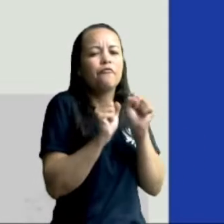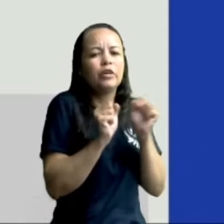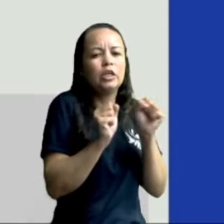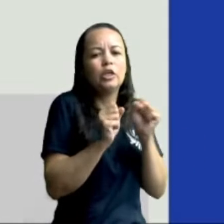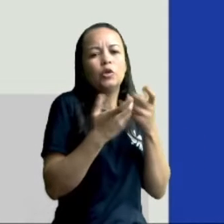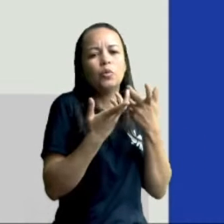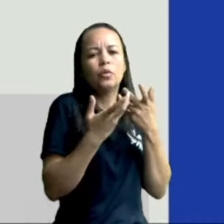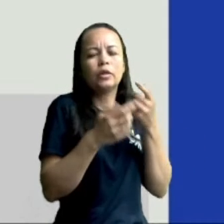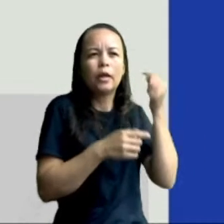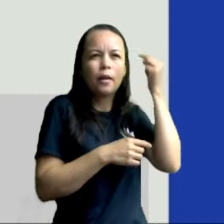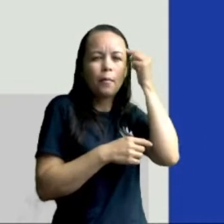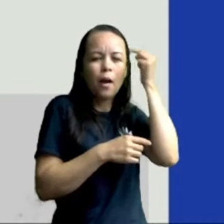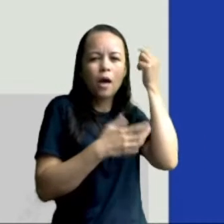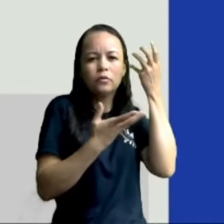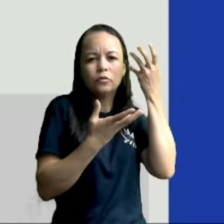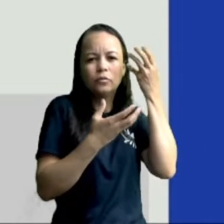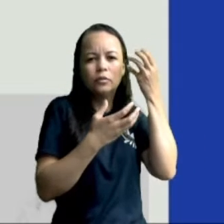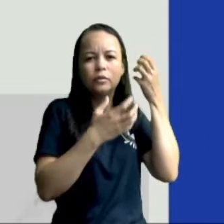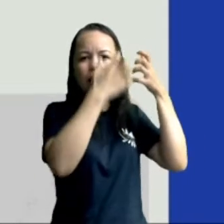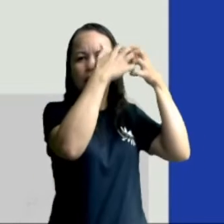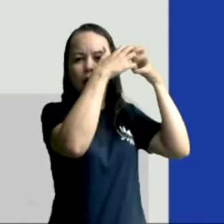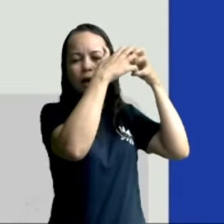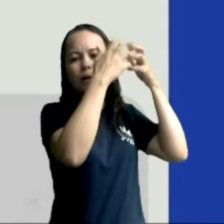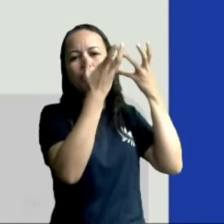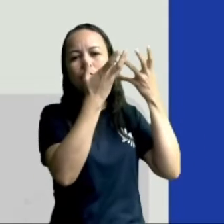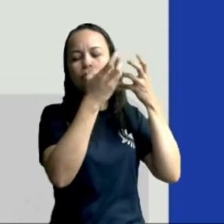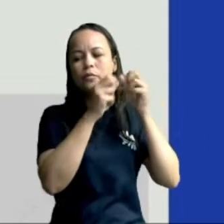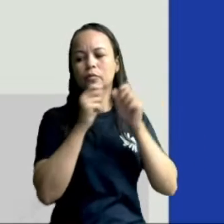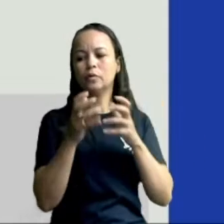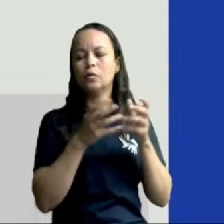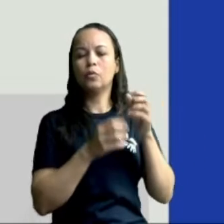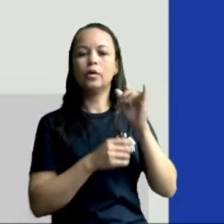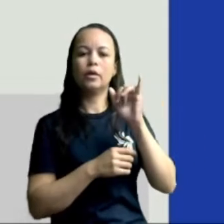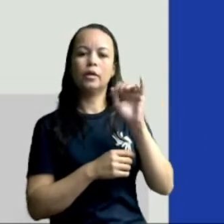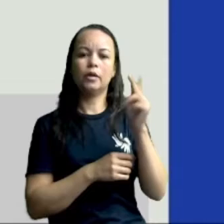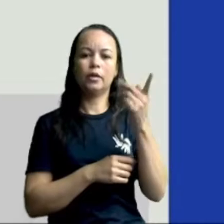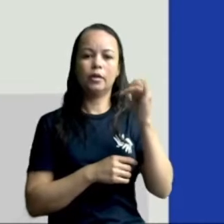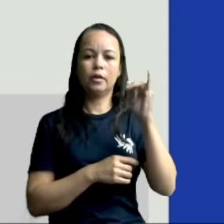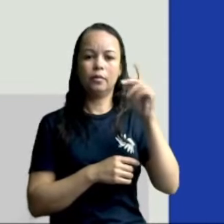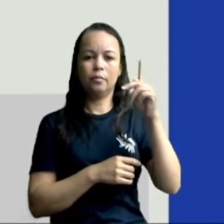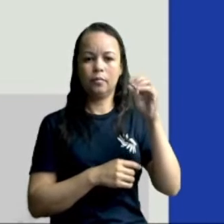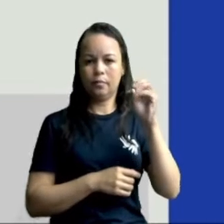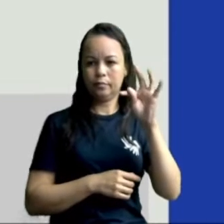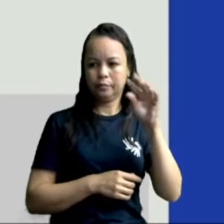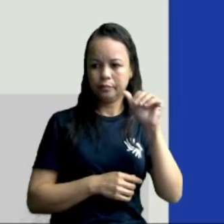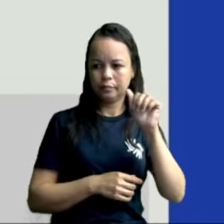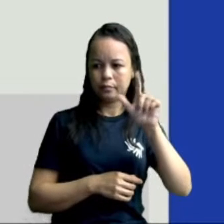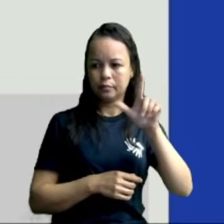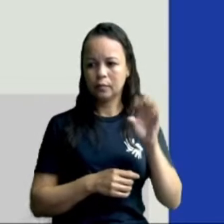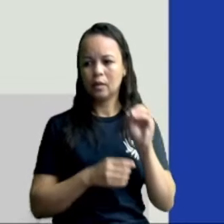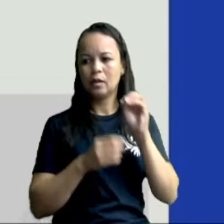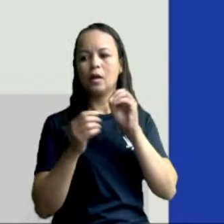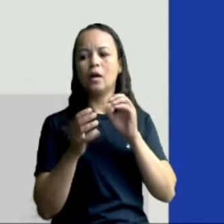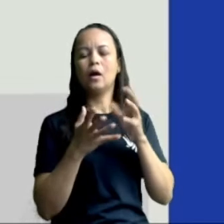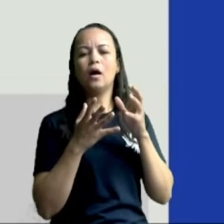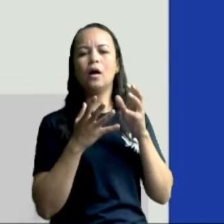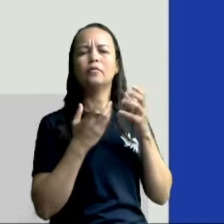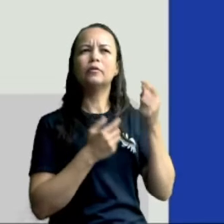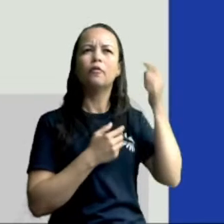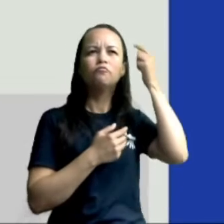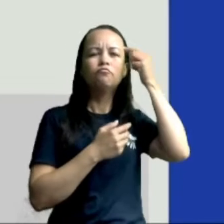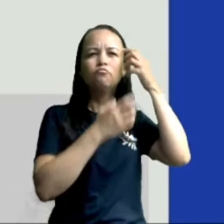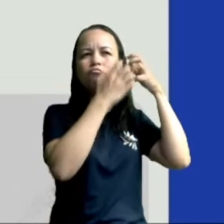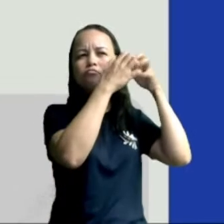na base do cérebro, na região talâmica, o hipotálamo, tá? O hipotálamo ele vai ter uma função muito interessante, porque ele